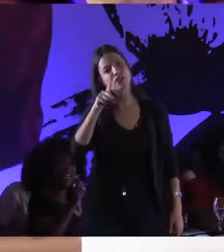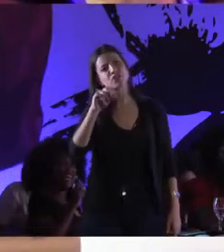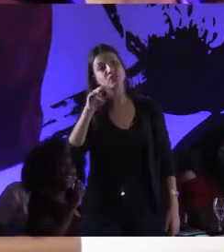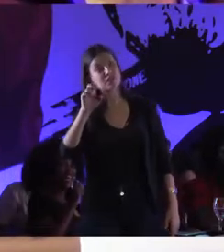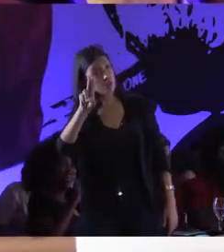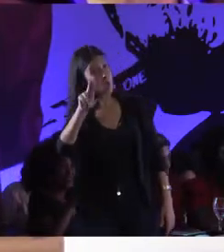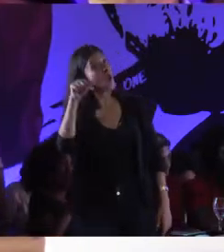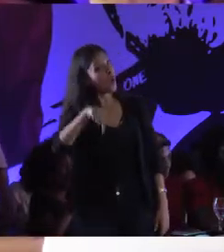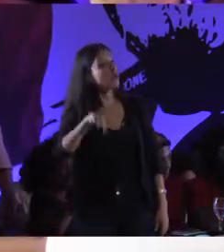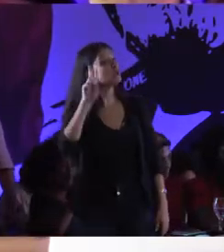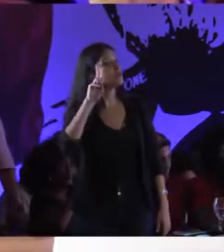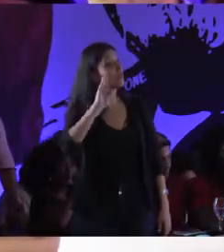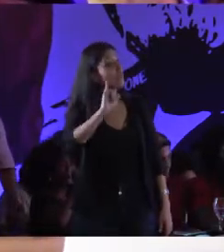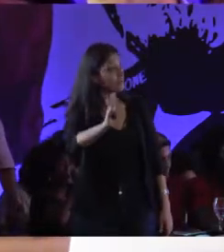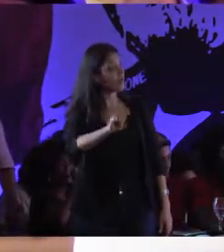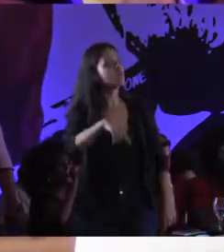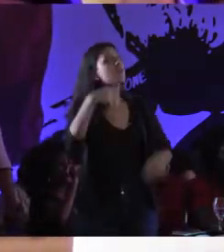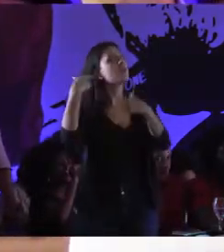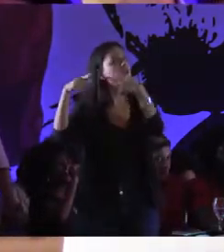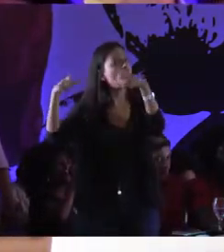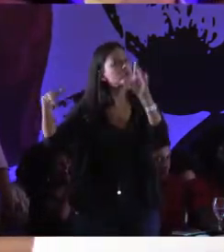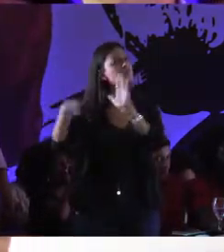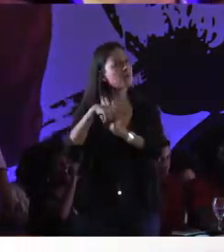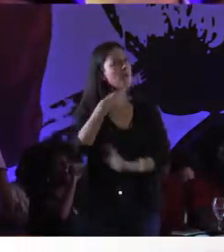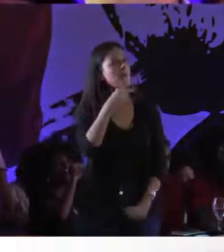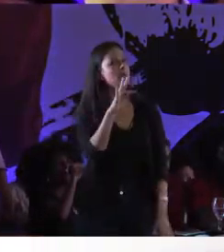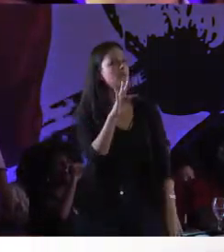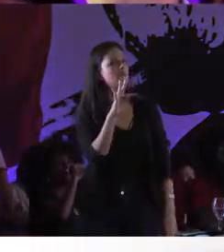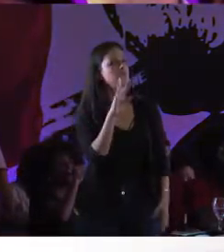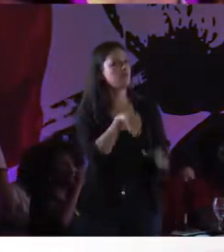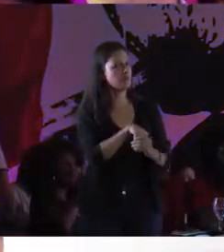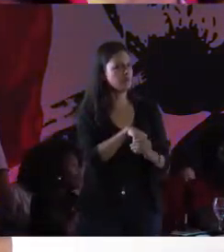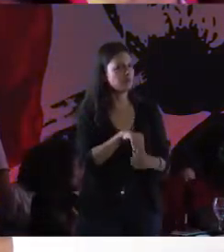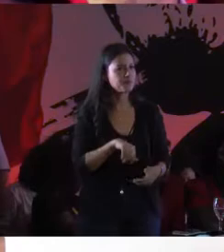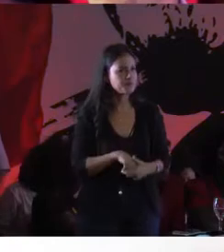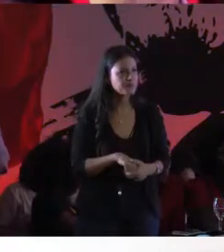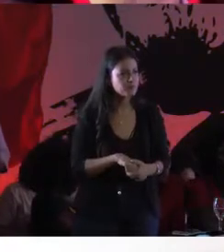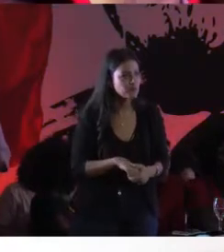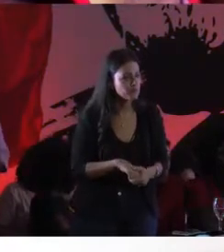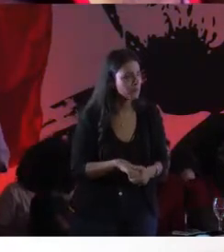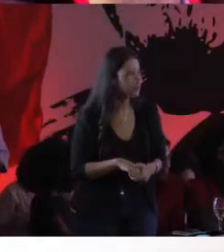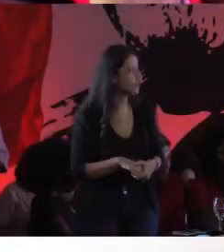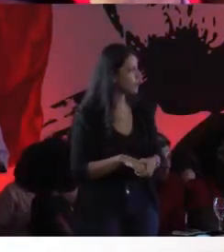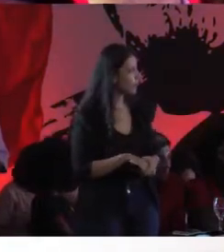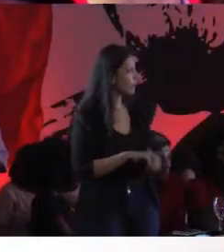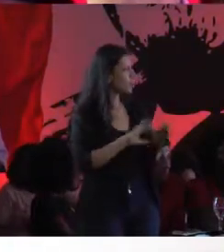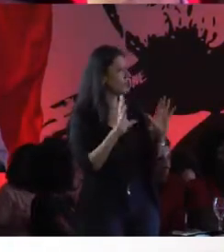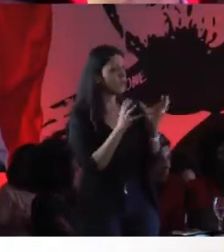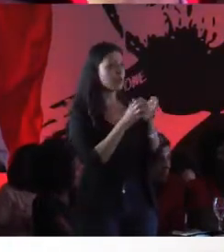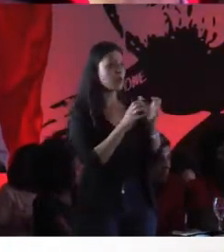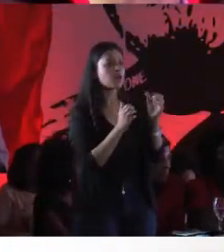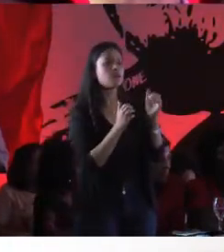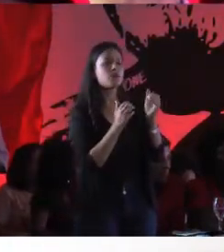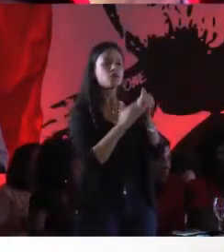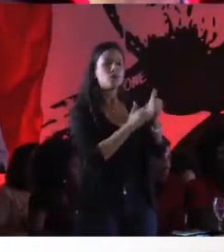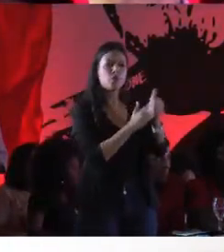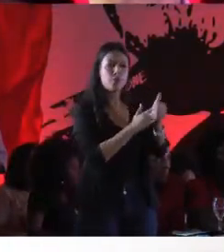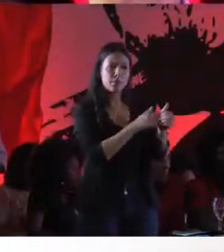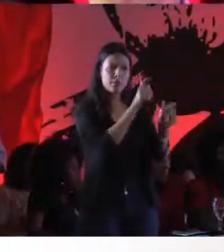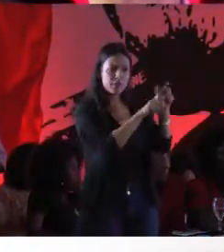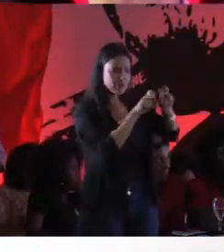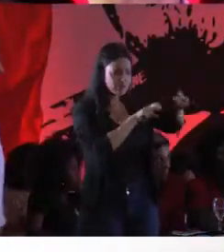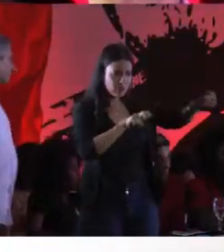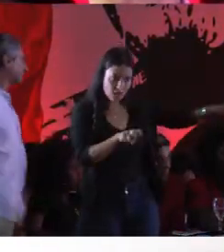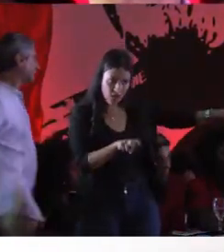nessa noite, e outros dirigentes do PT, que se juntou aos companheiros que estão nessa mesa